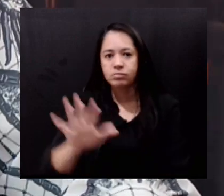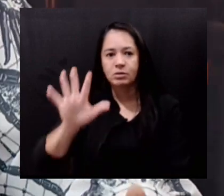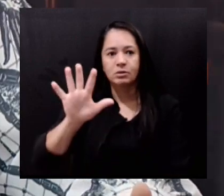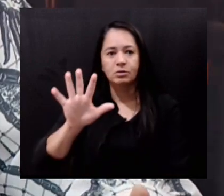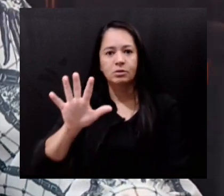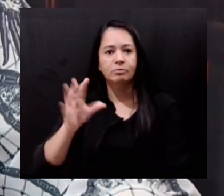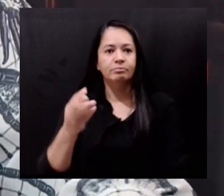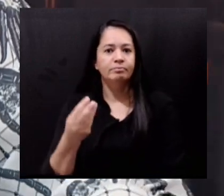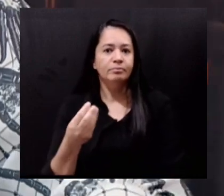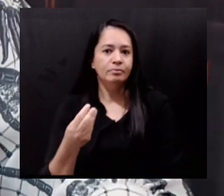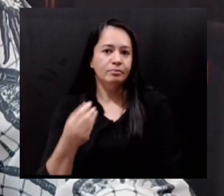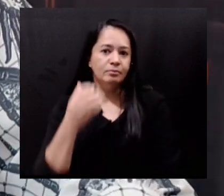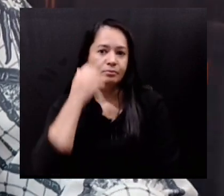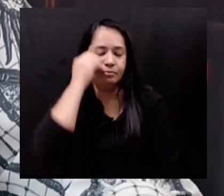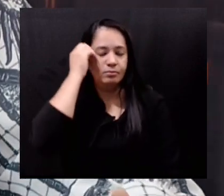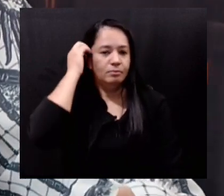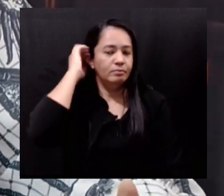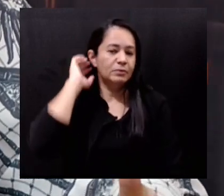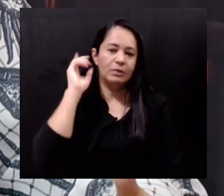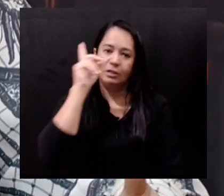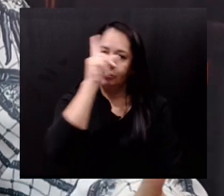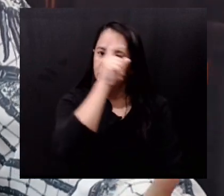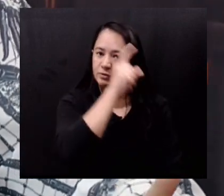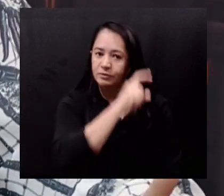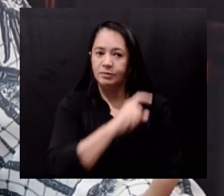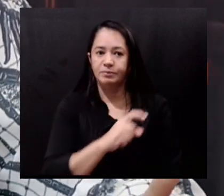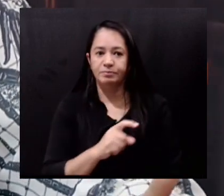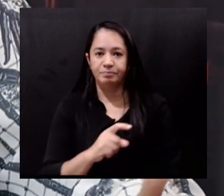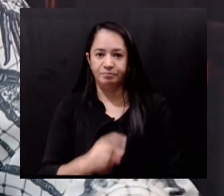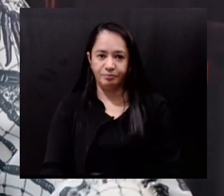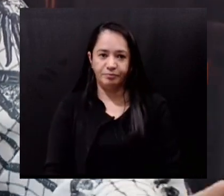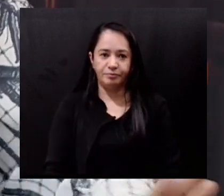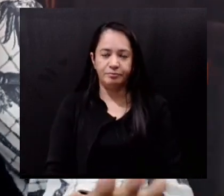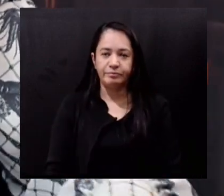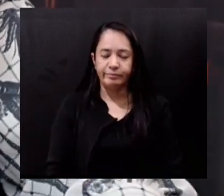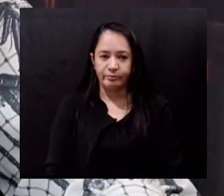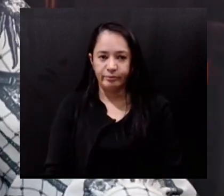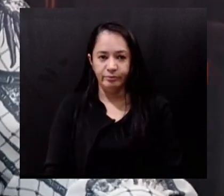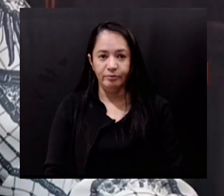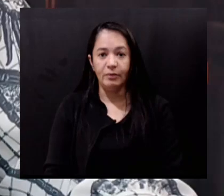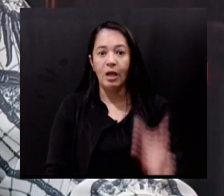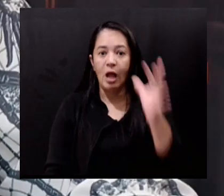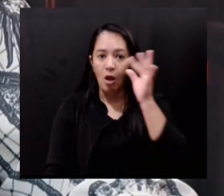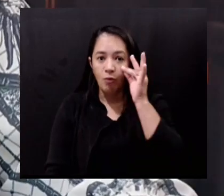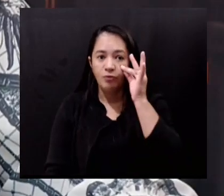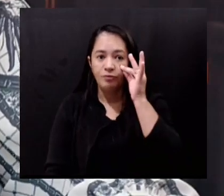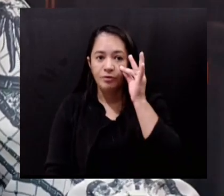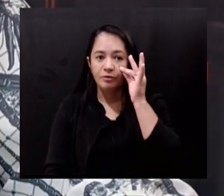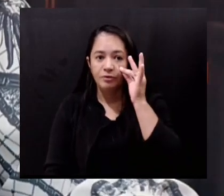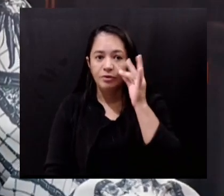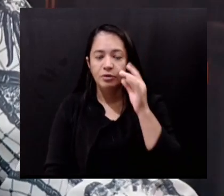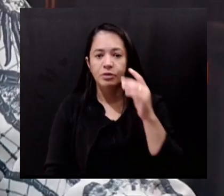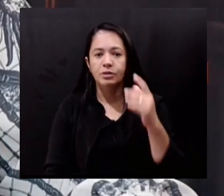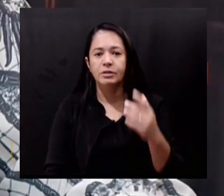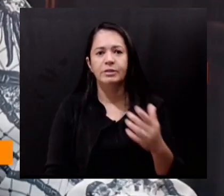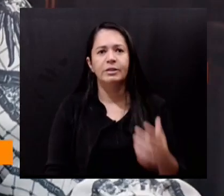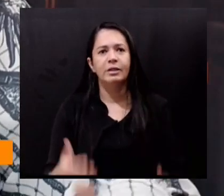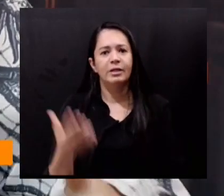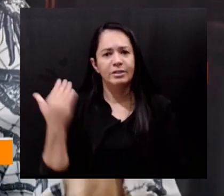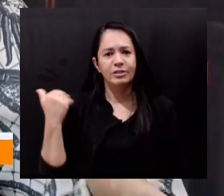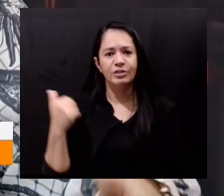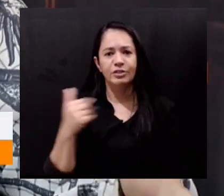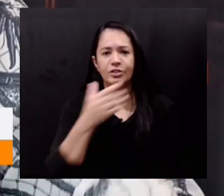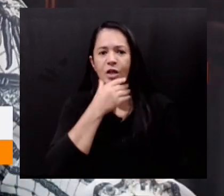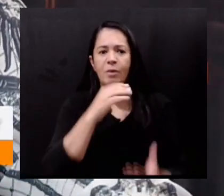é complicada, né, assim, até ao vivo mesmo, né. Outro dia Uhum. meu marido estava brincando com a Maria Eduarda no taquaral,